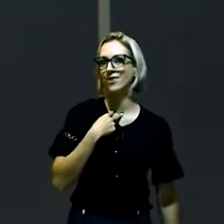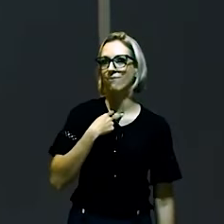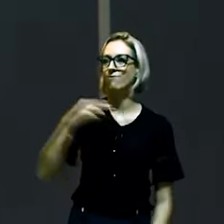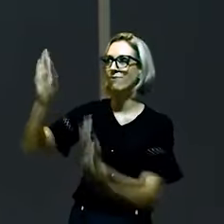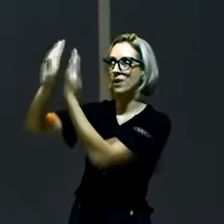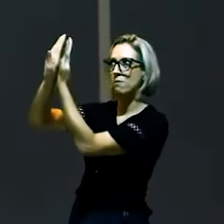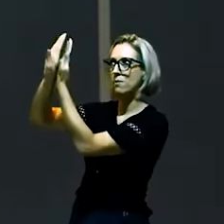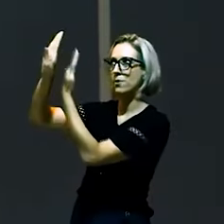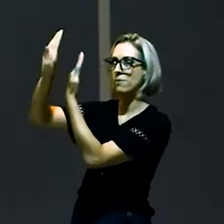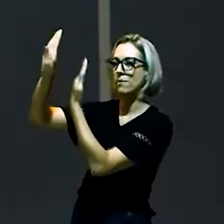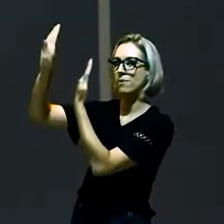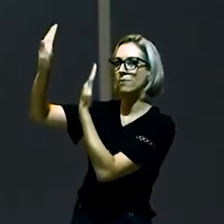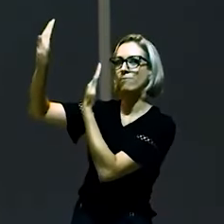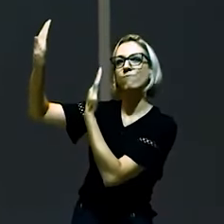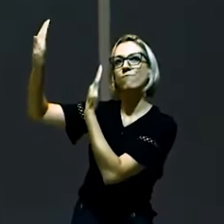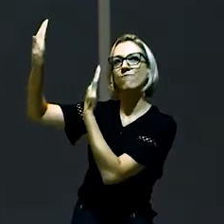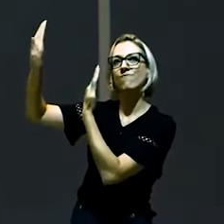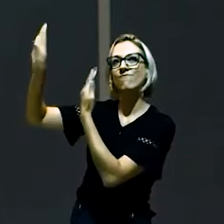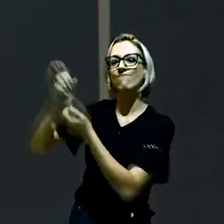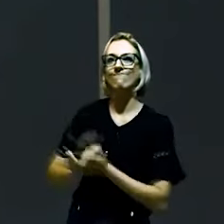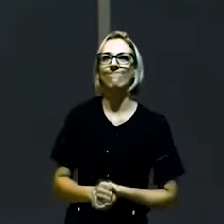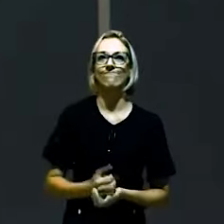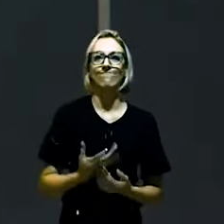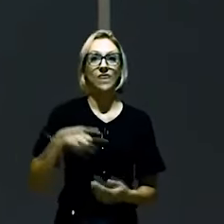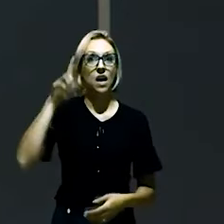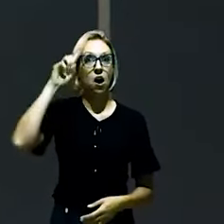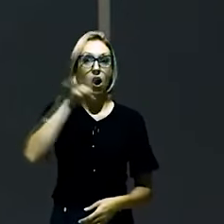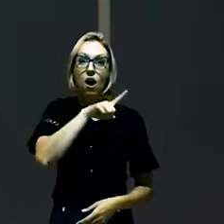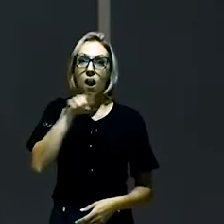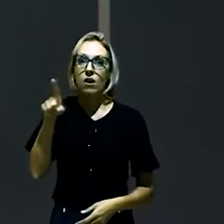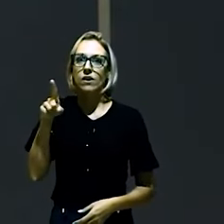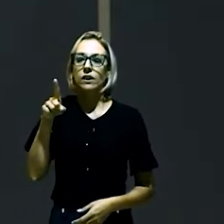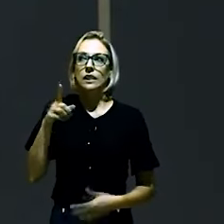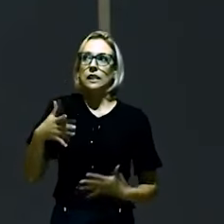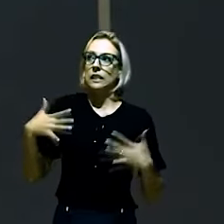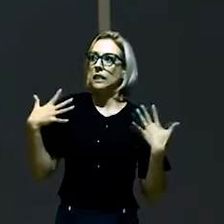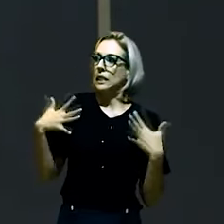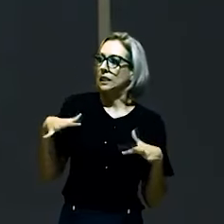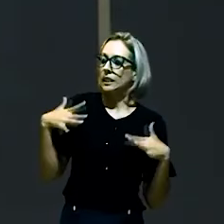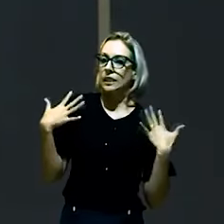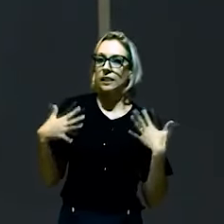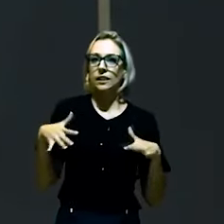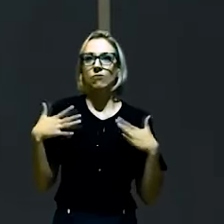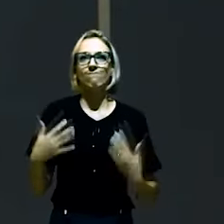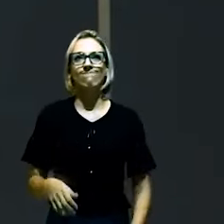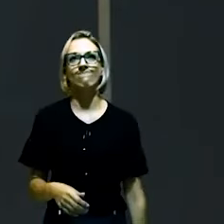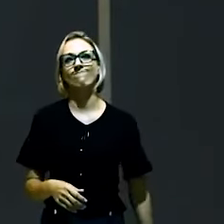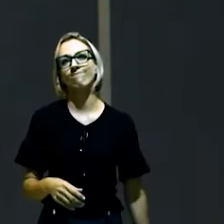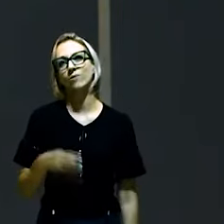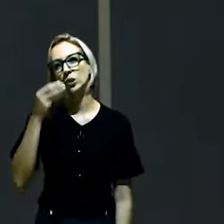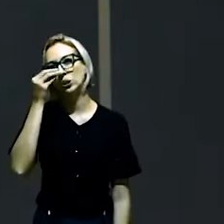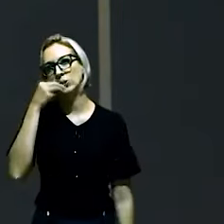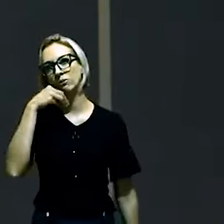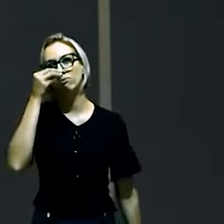Até que você entende e diz o seguinte: eu não tenho mais força, eu estou